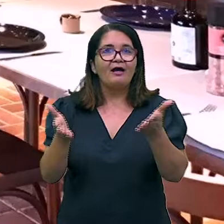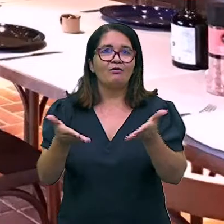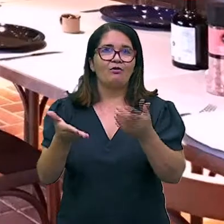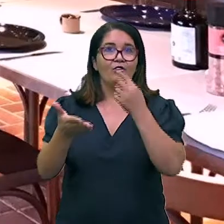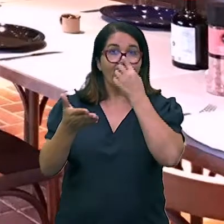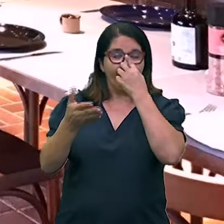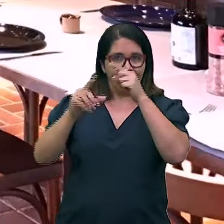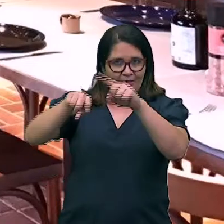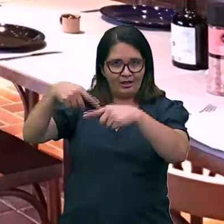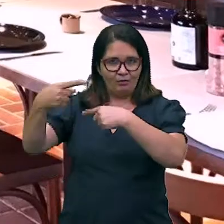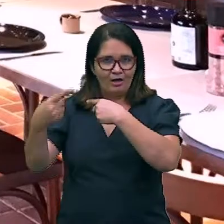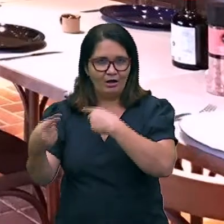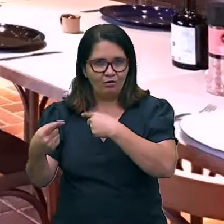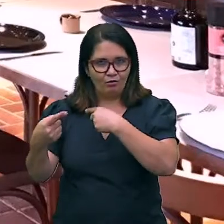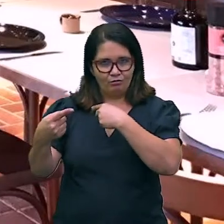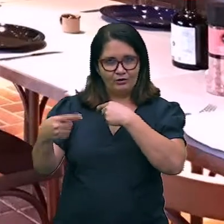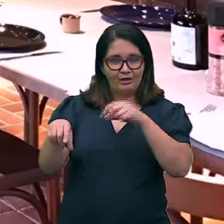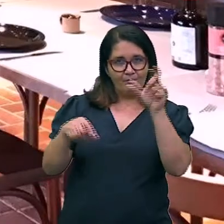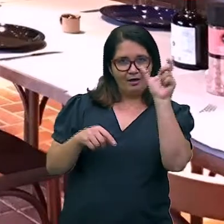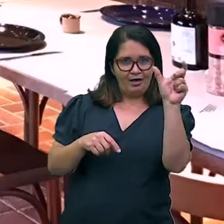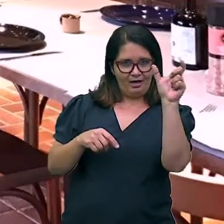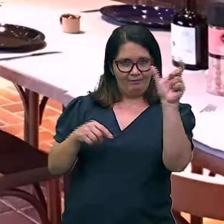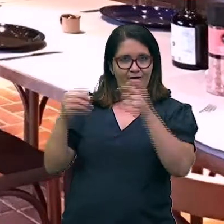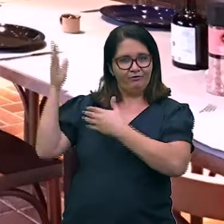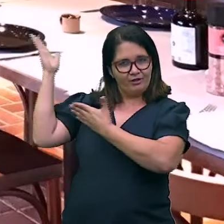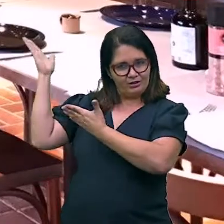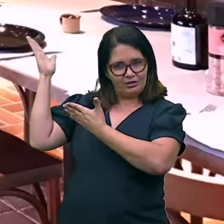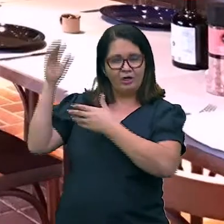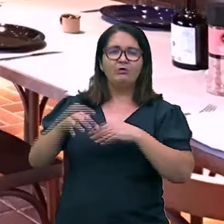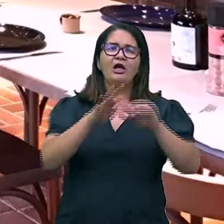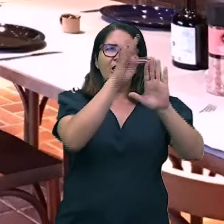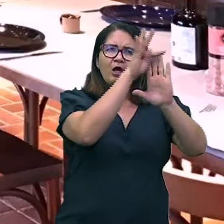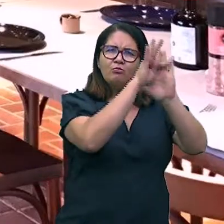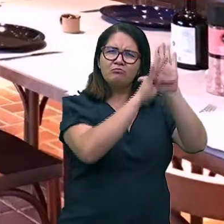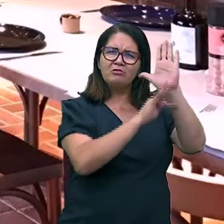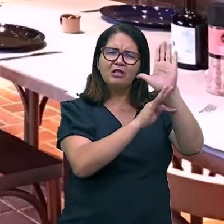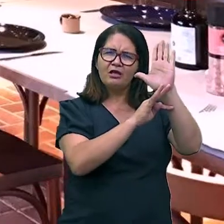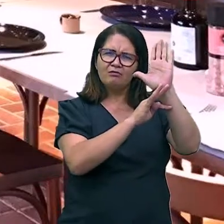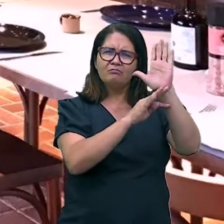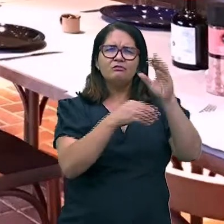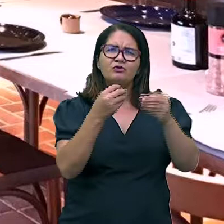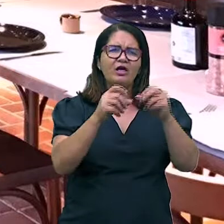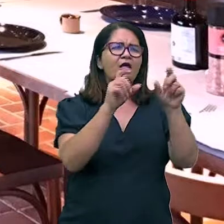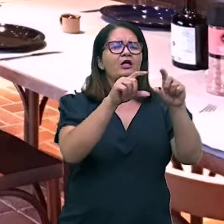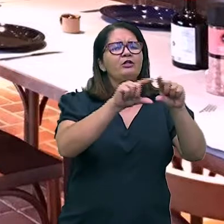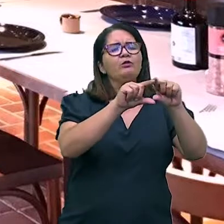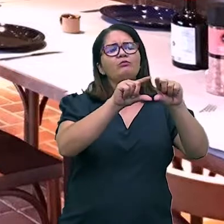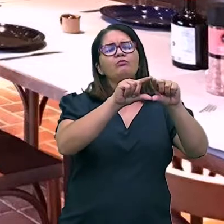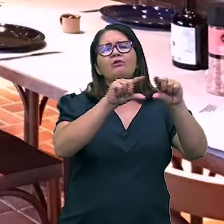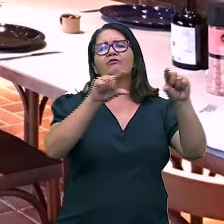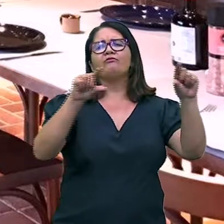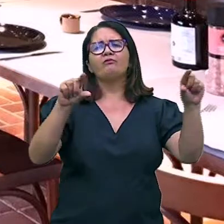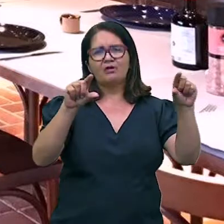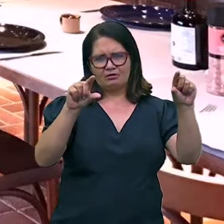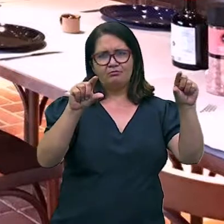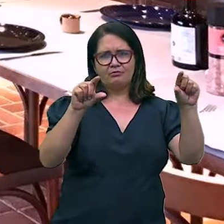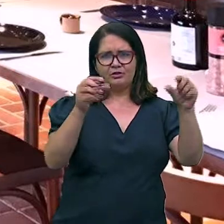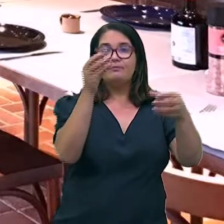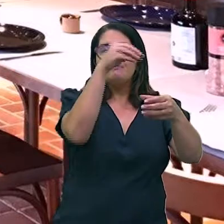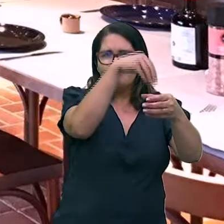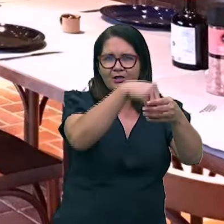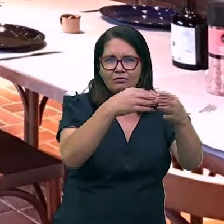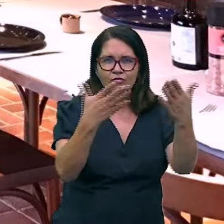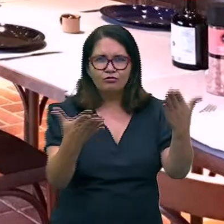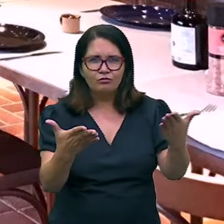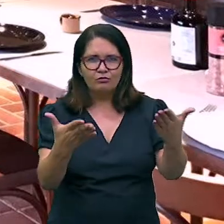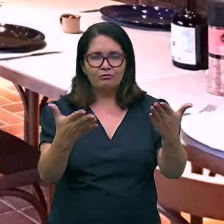elipse, que é utilizada para omitir termos numa sentença que não foram mencionados anteriormente.